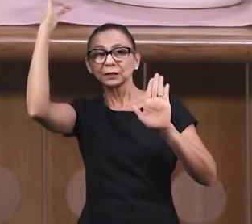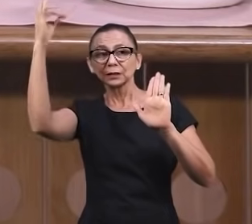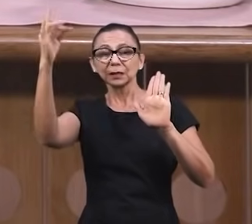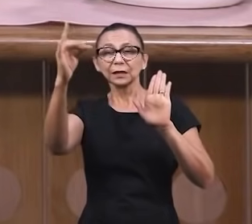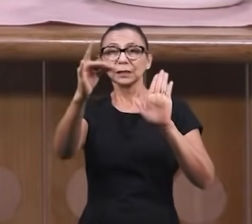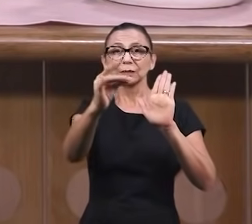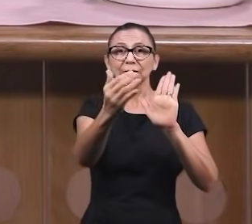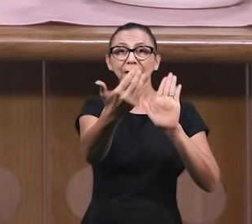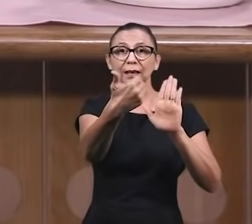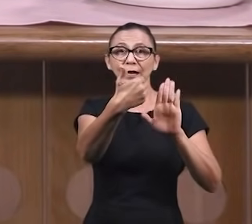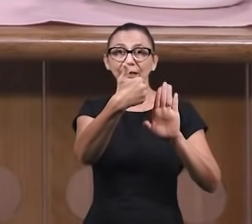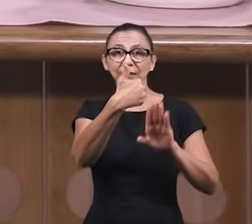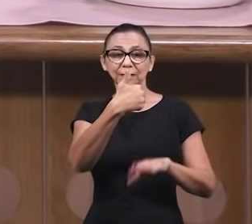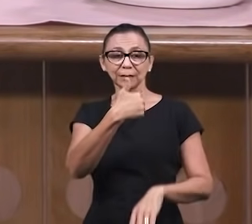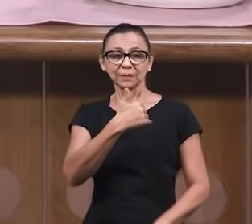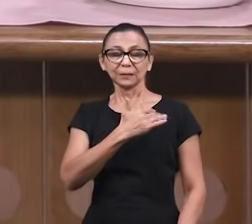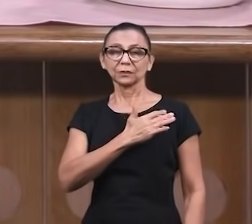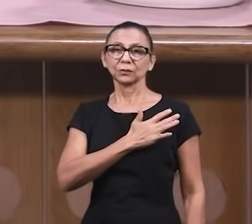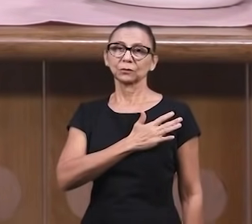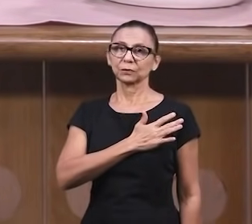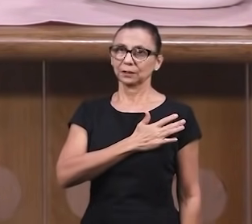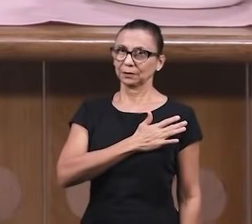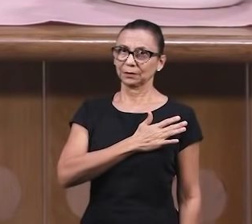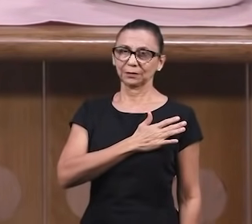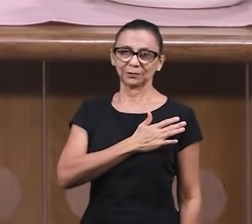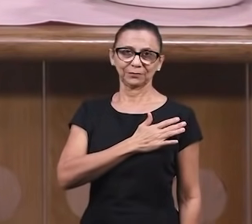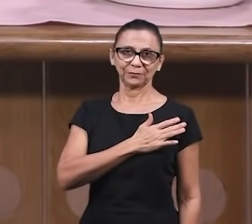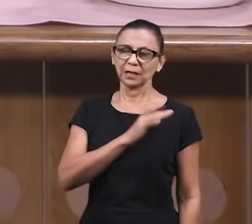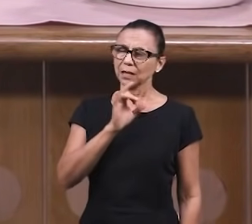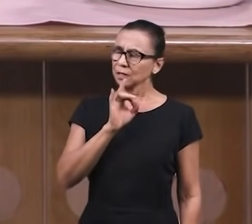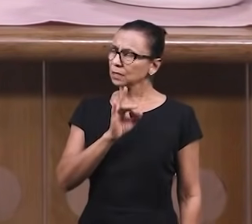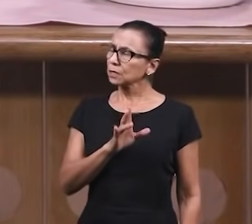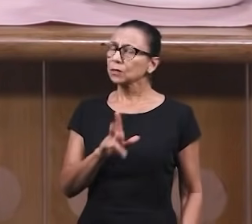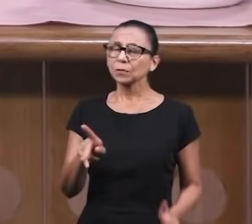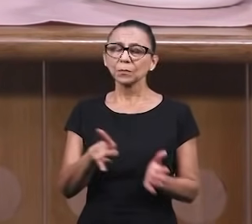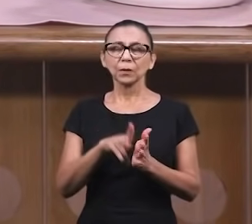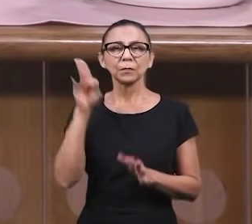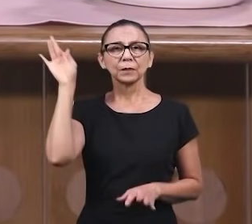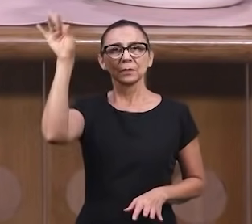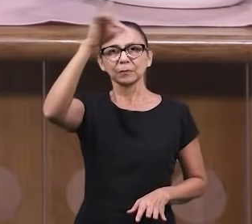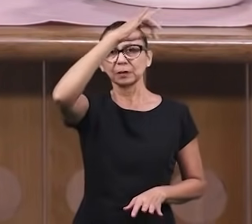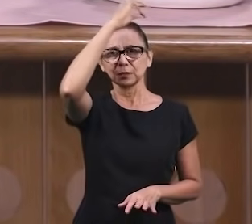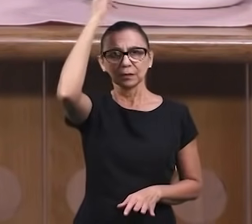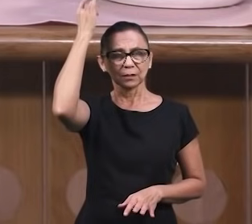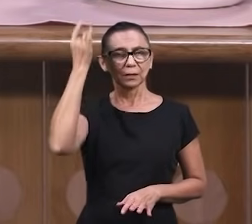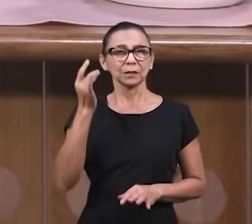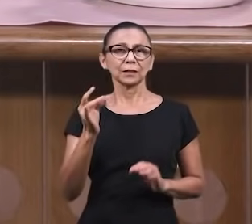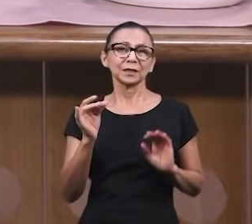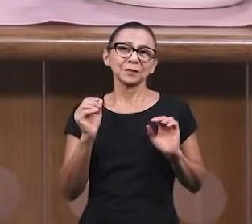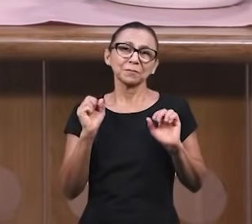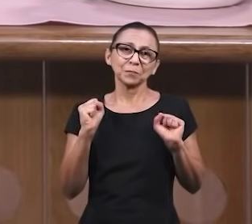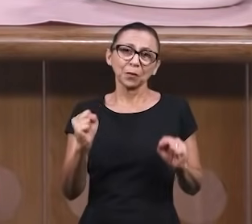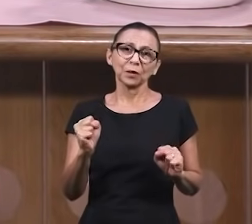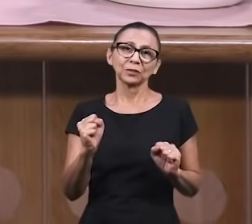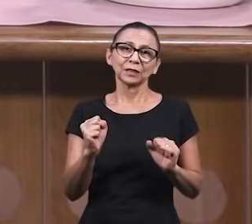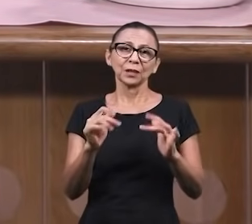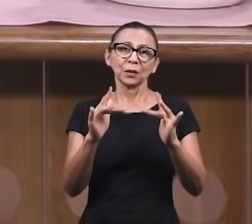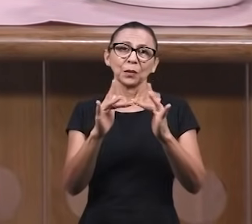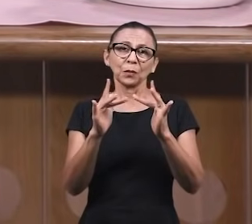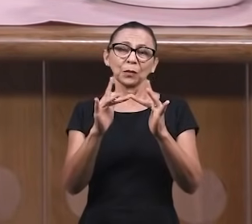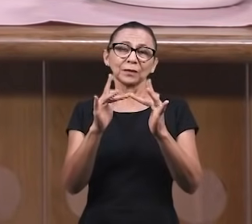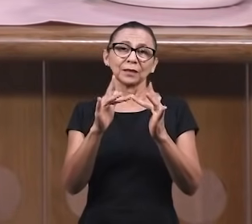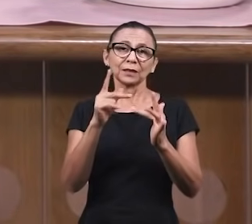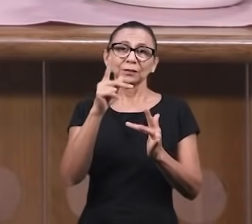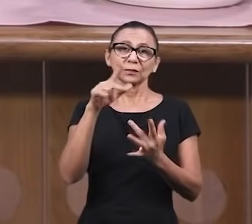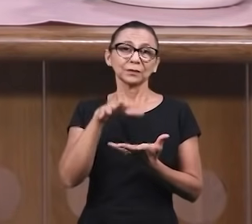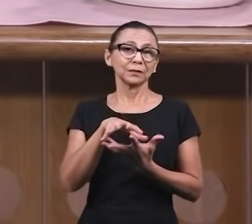interior. E só ele pode fazer isso, porque só ele pode ter contato com a sua alma. Às